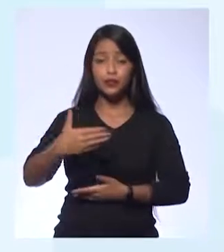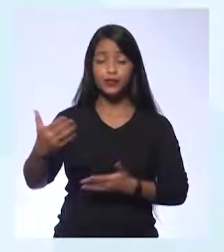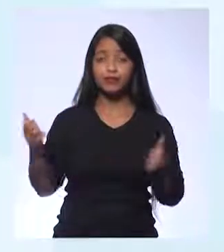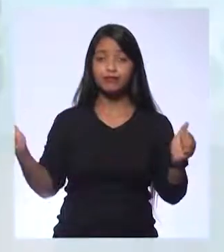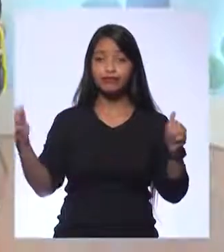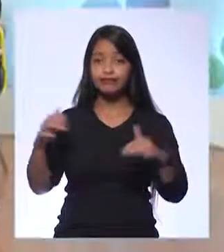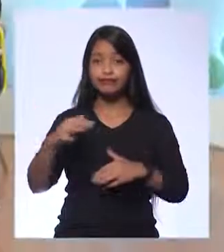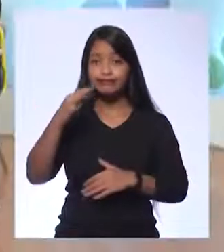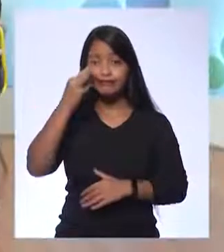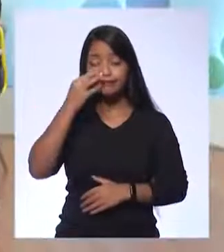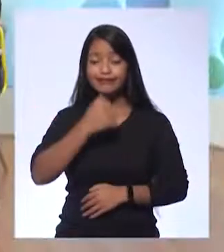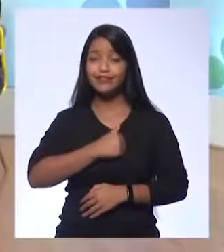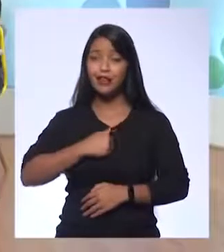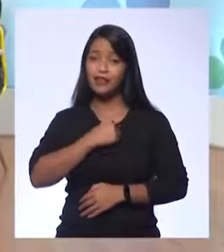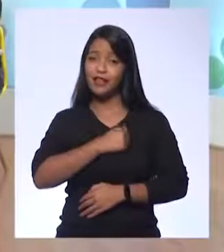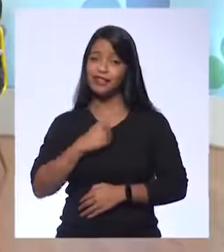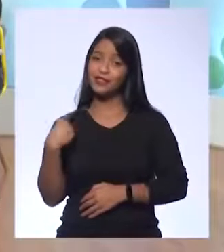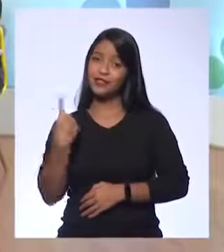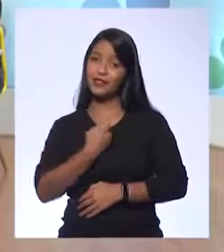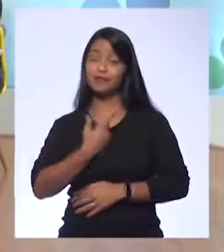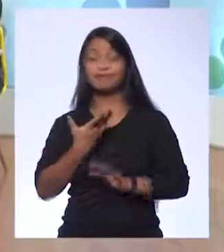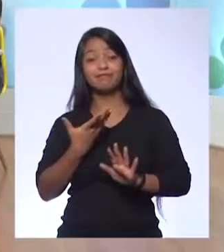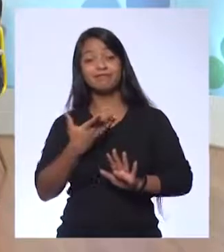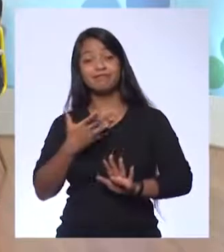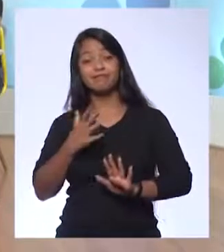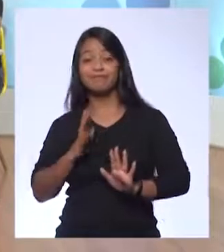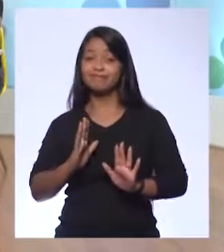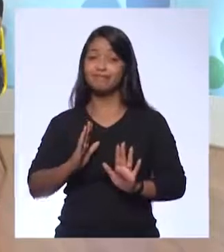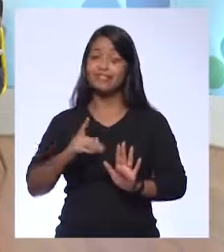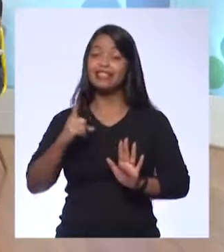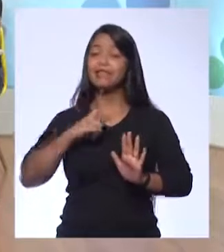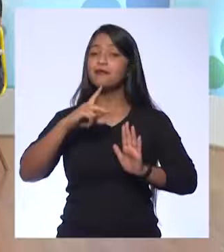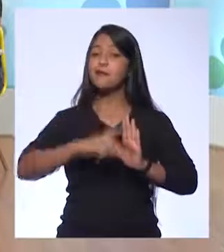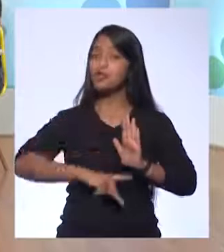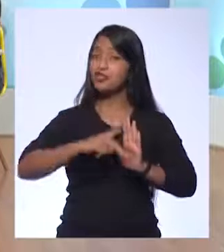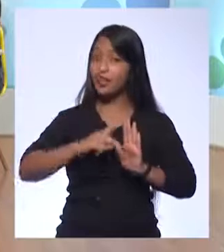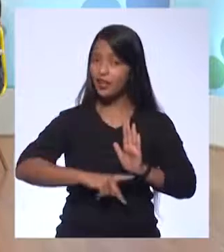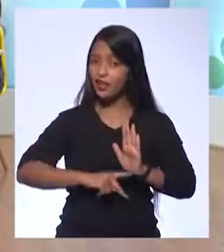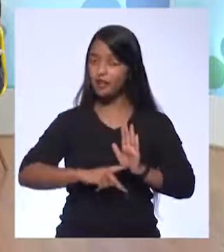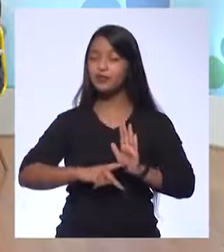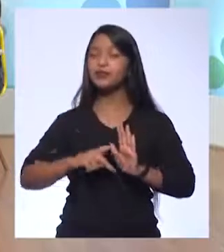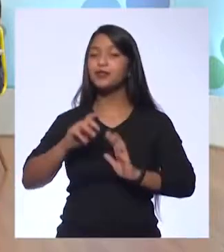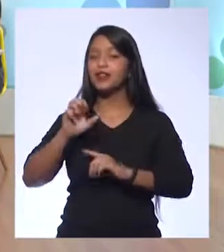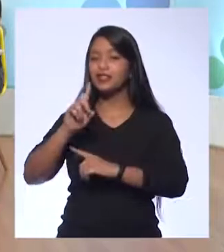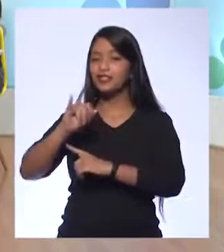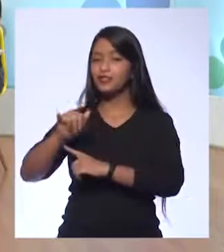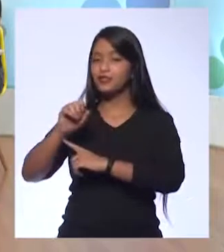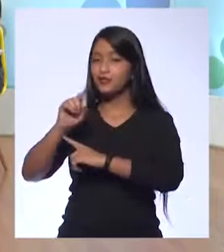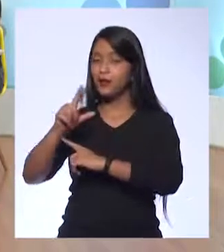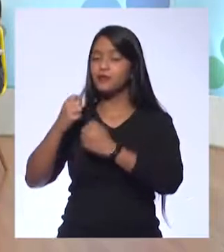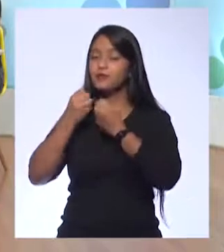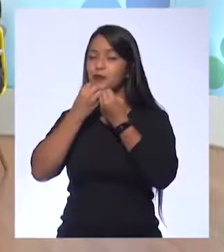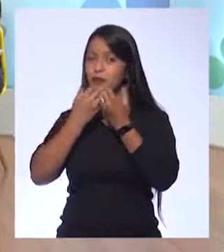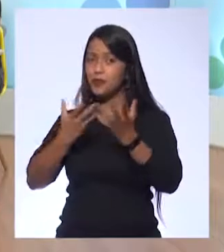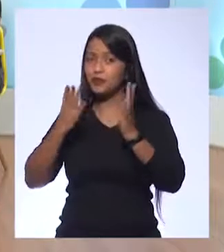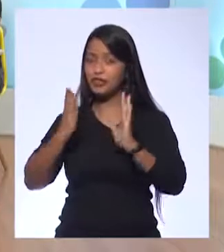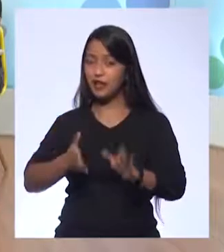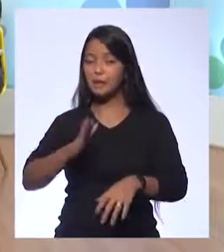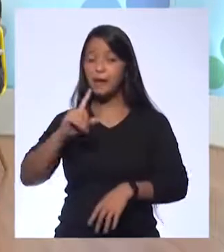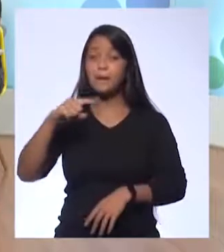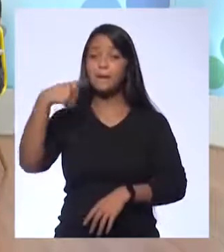gente. Talvez não, né? A gente tem um projeto aí, o Joel já falou algumas vezes, mas na próxima a gente guarda a surpresa. Na próxima assista aula que a